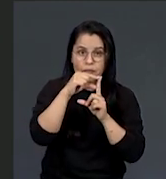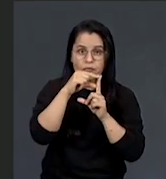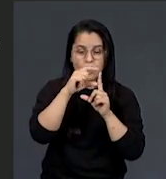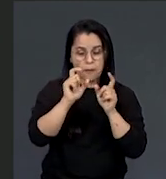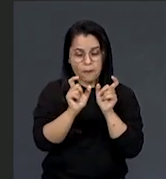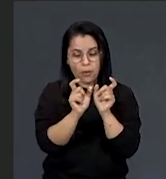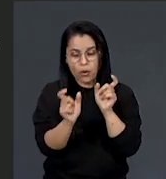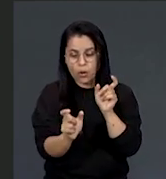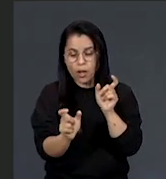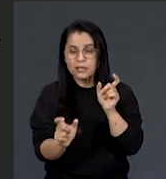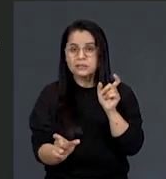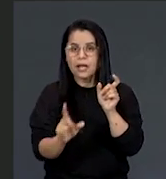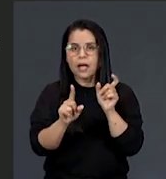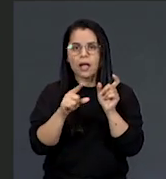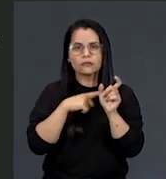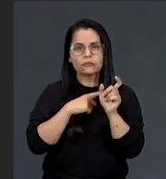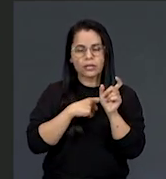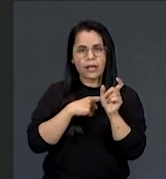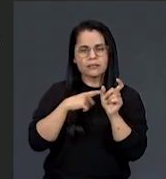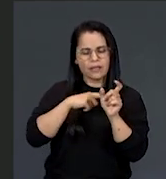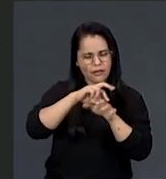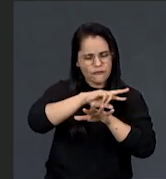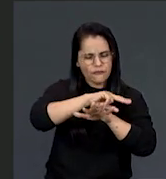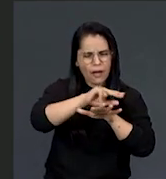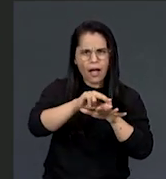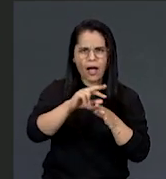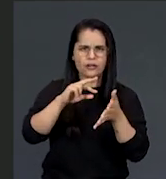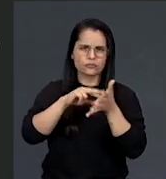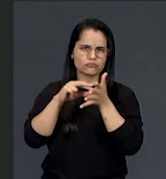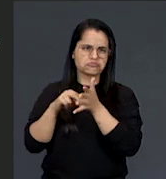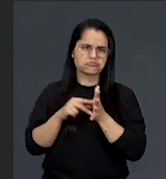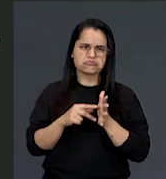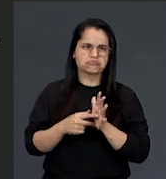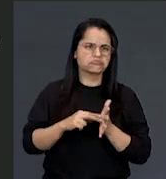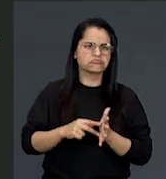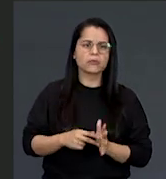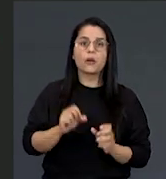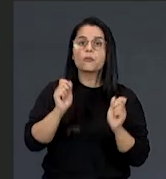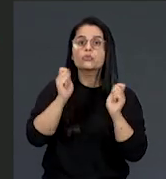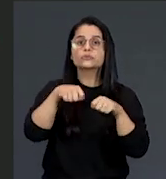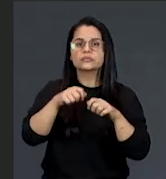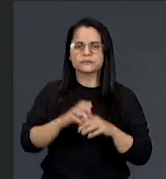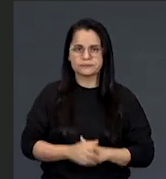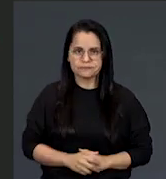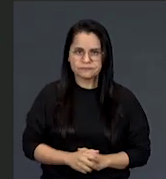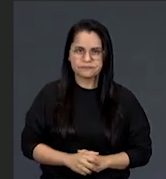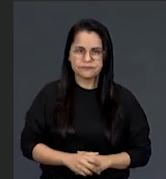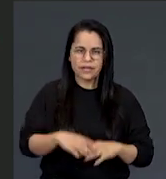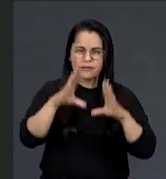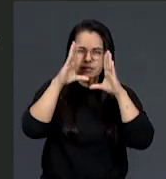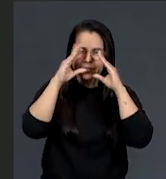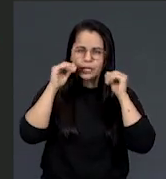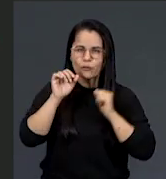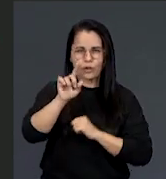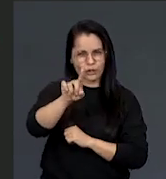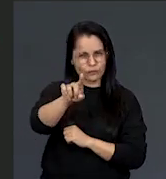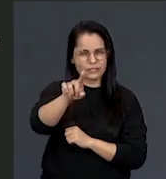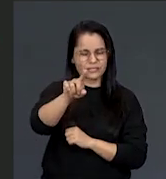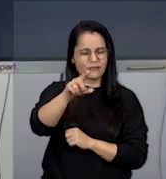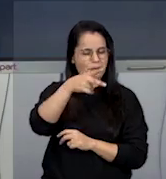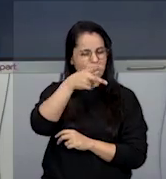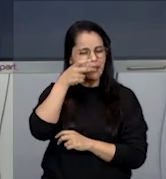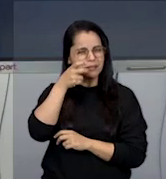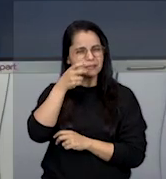é uma palavra que reúne vários significados. Vai ser tranquilo daqui a pouco você